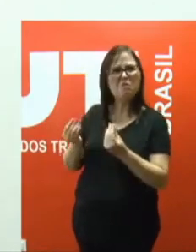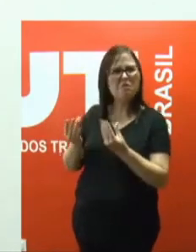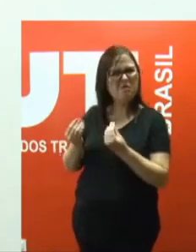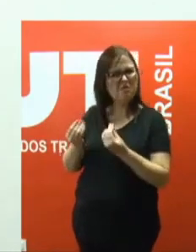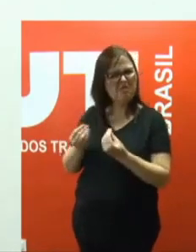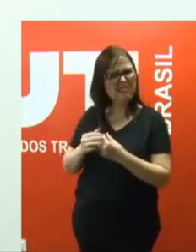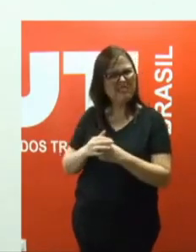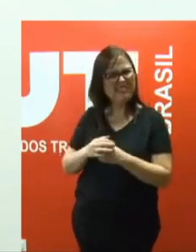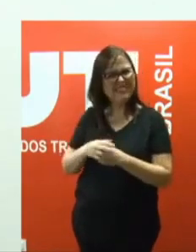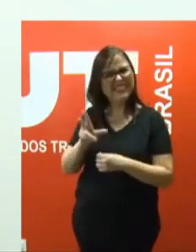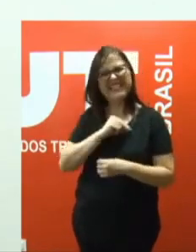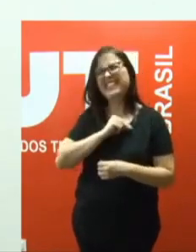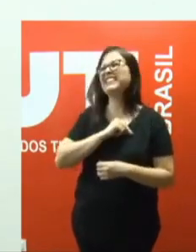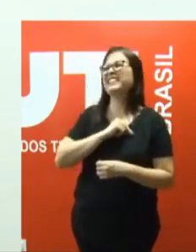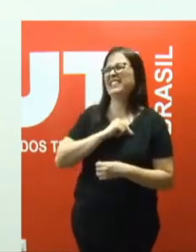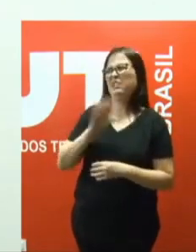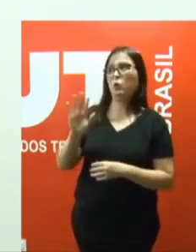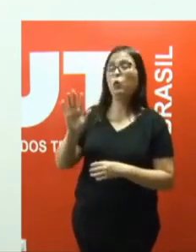Não,